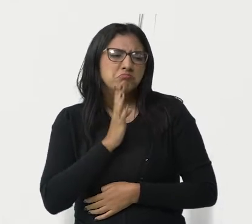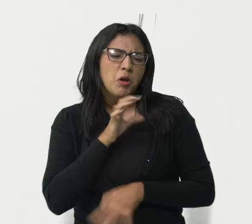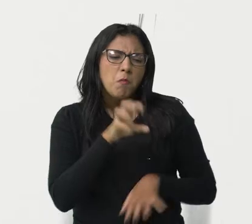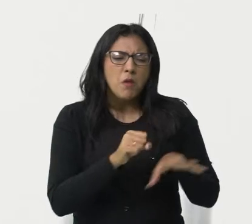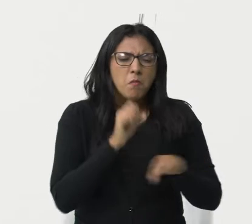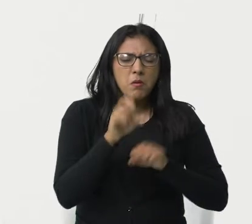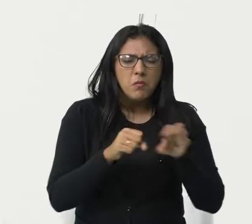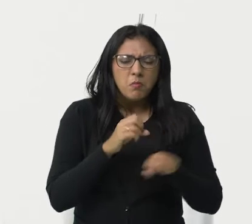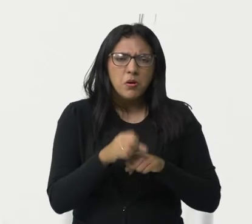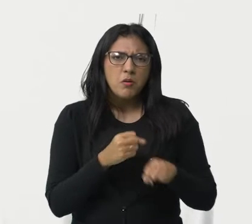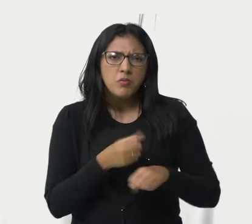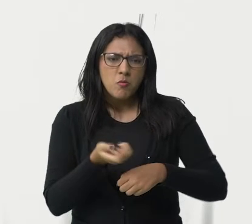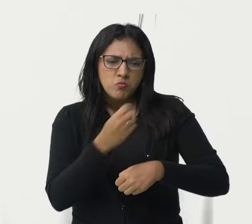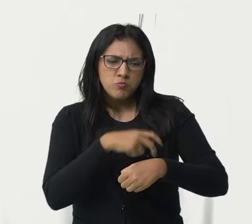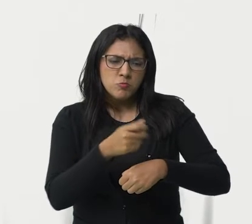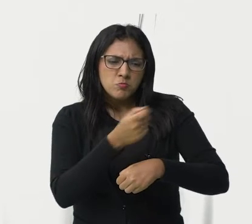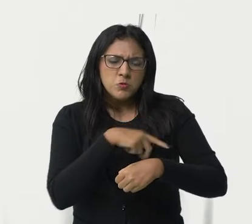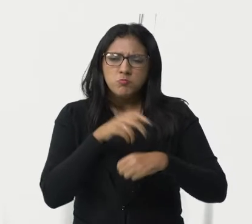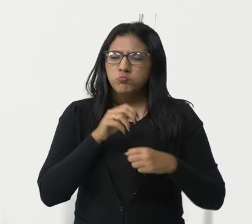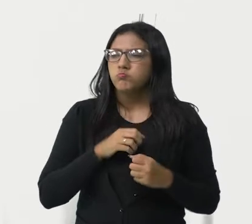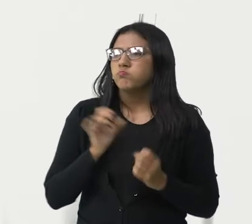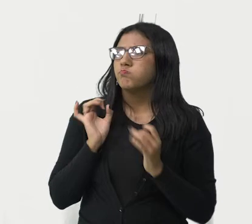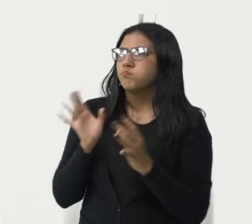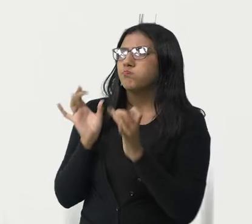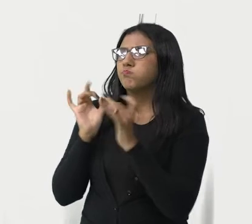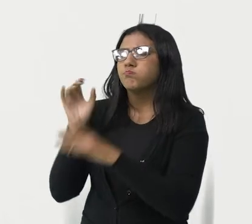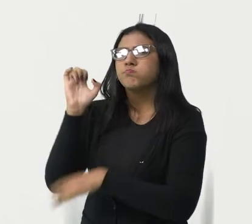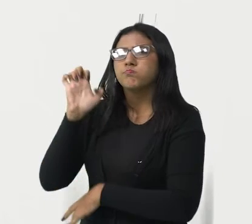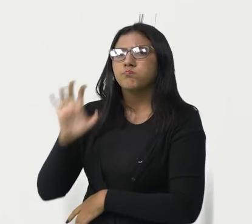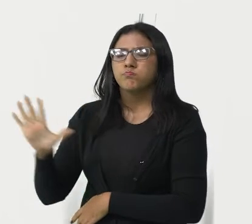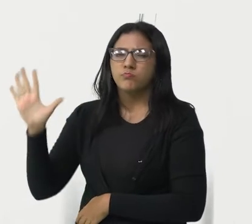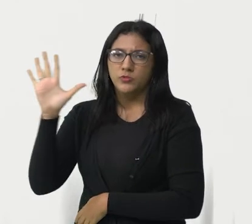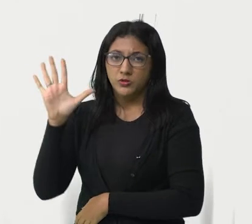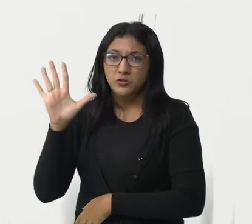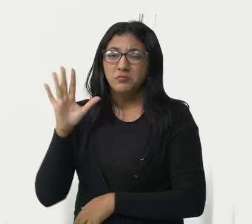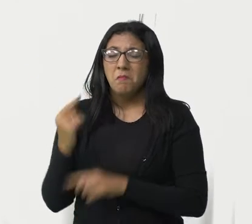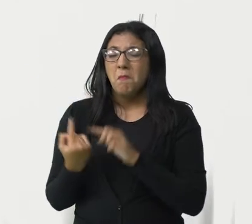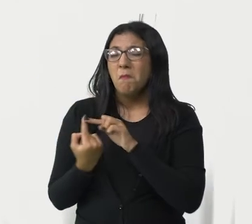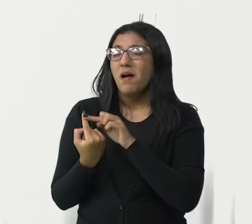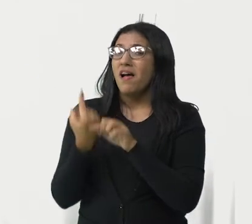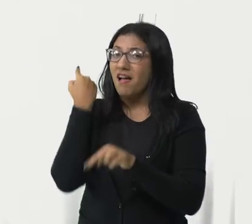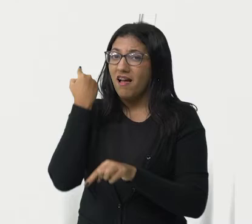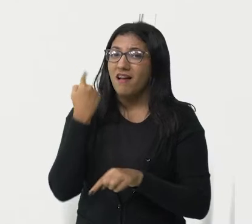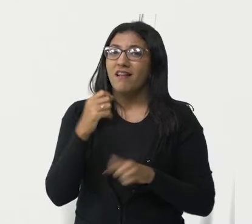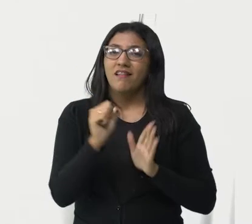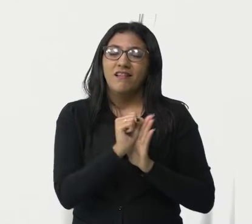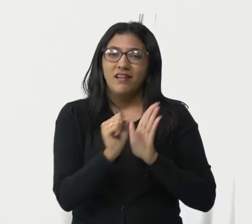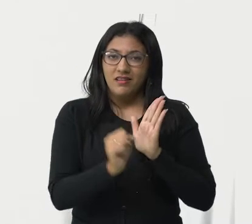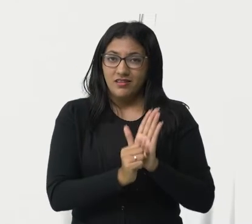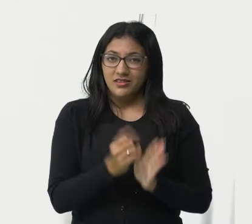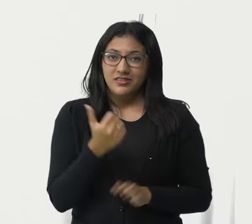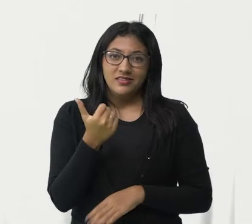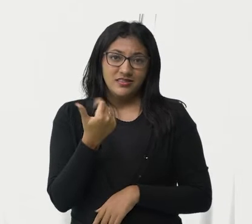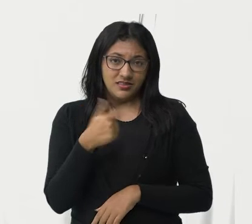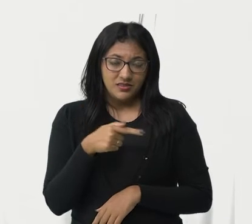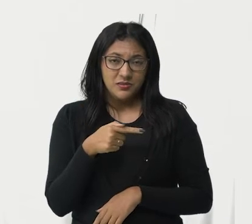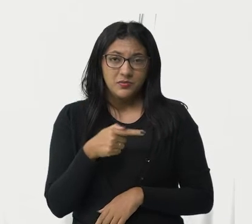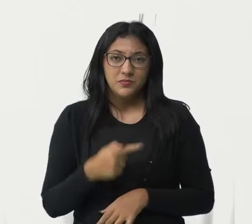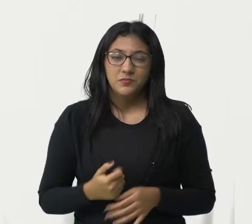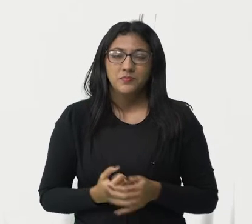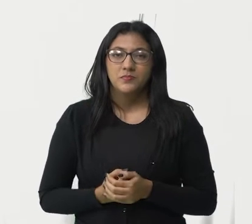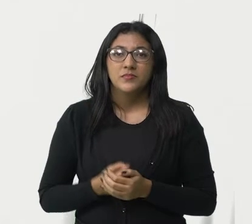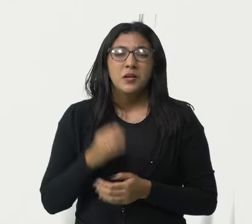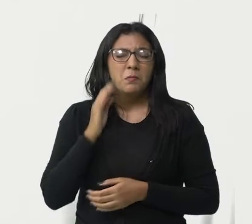levar para a Europa, tá certo? Isso no século XVII, tanto a parte da cana-de-açúcar